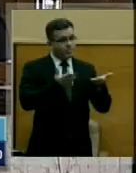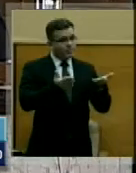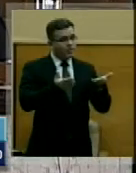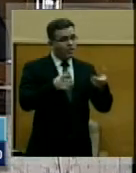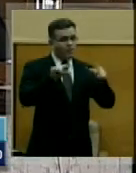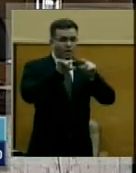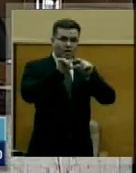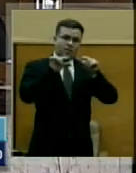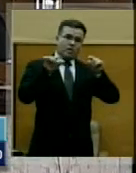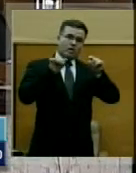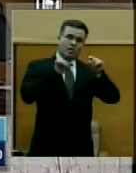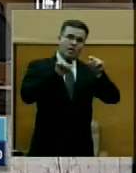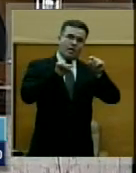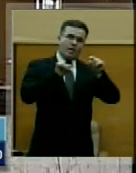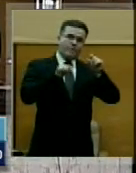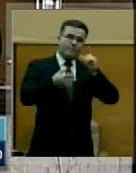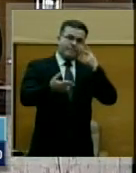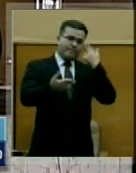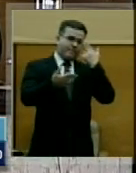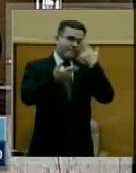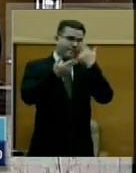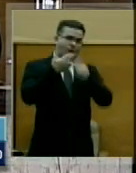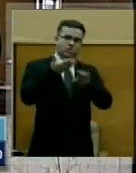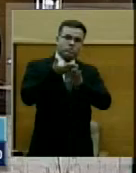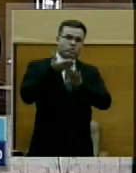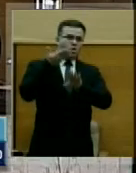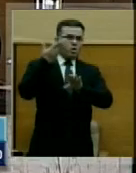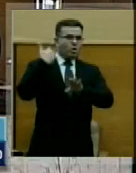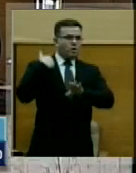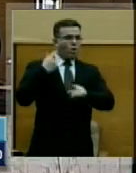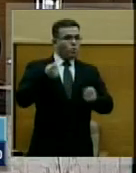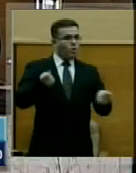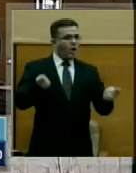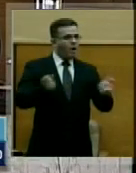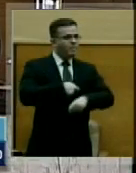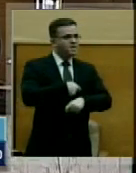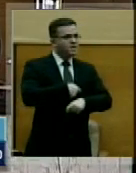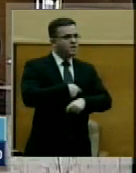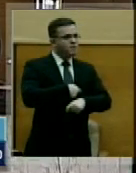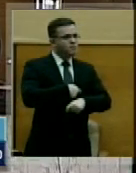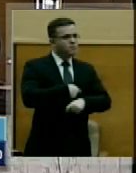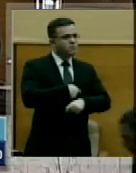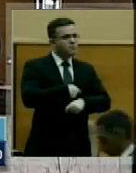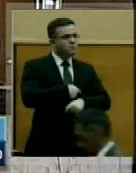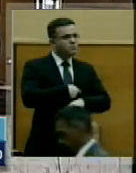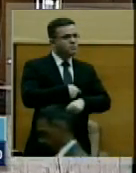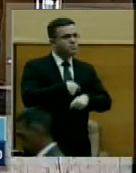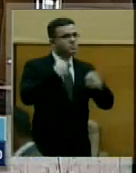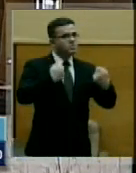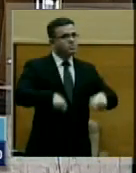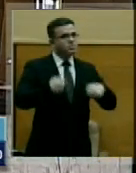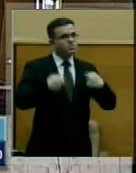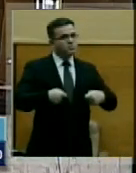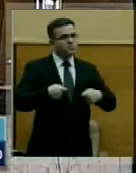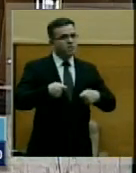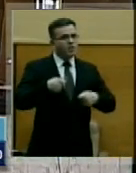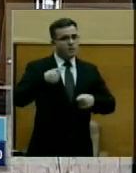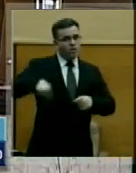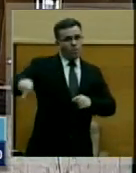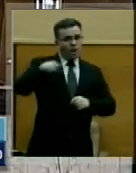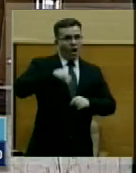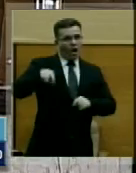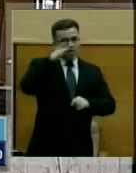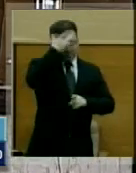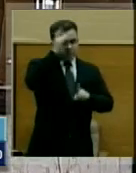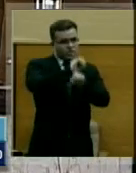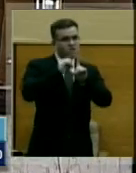heranças implícitas do capacitismo. Esse nome não muito conhecido designa a crença social de que o